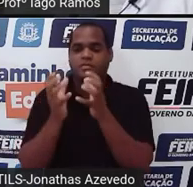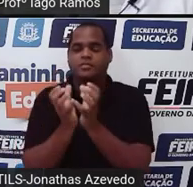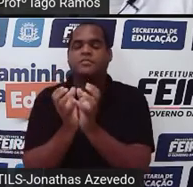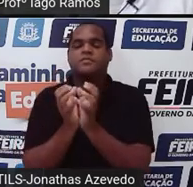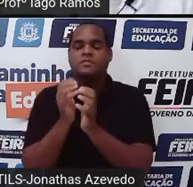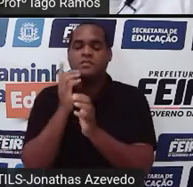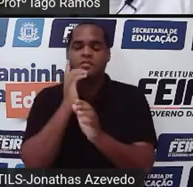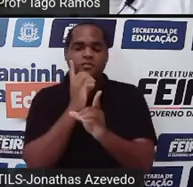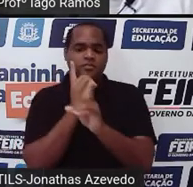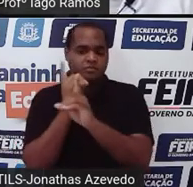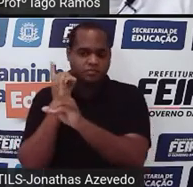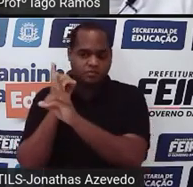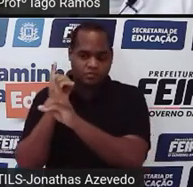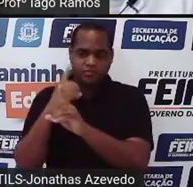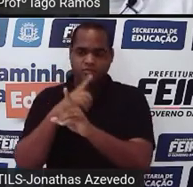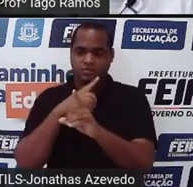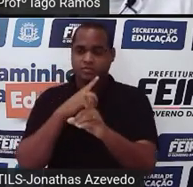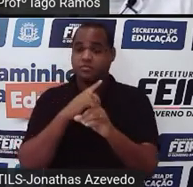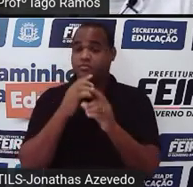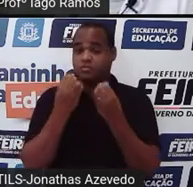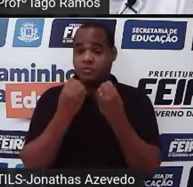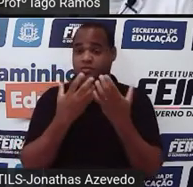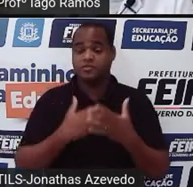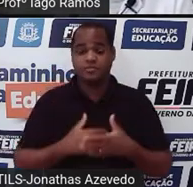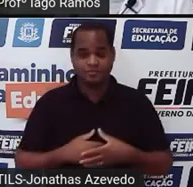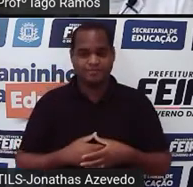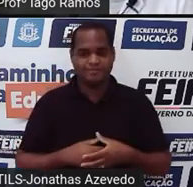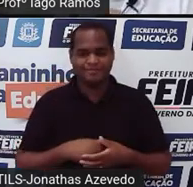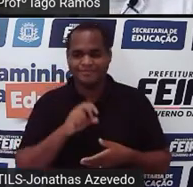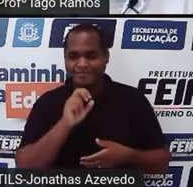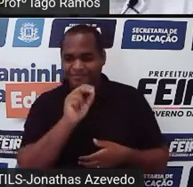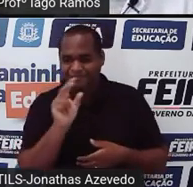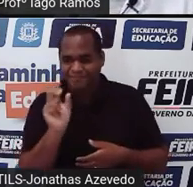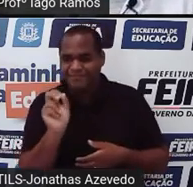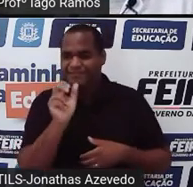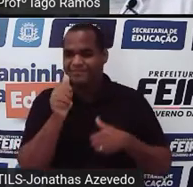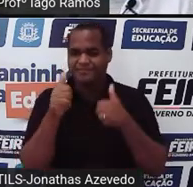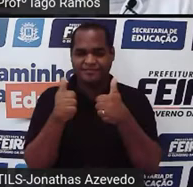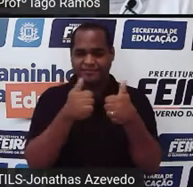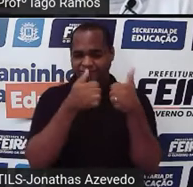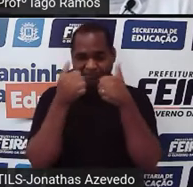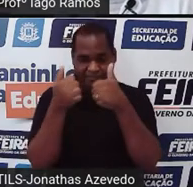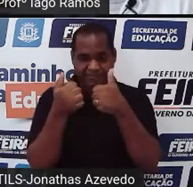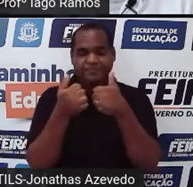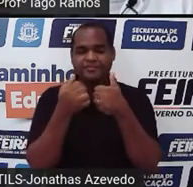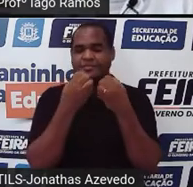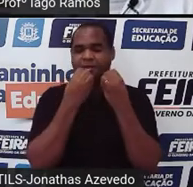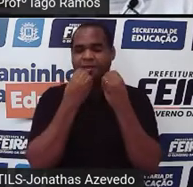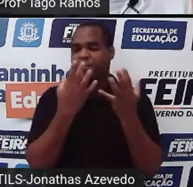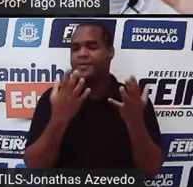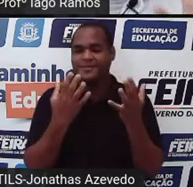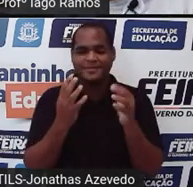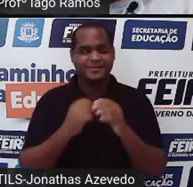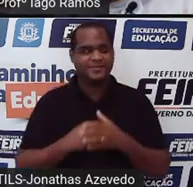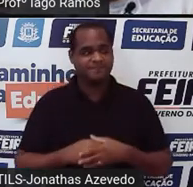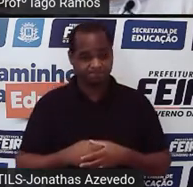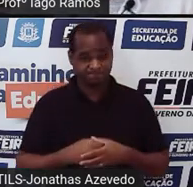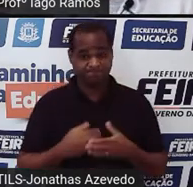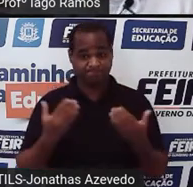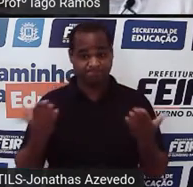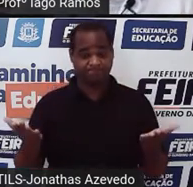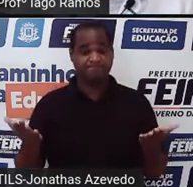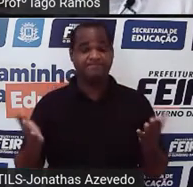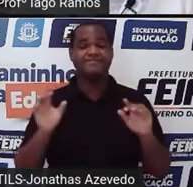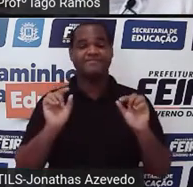está encontrando a medida do volume dessa bola tranquilo belezinha bacana bom então